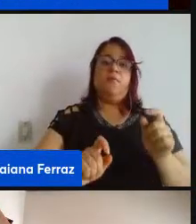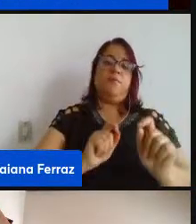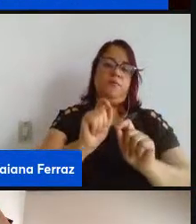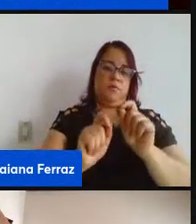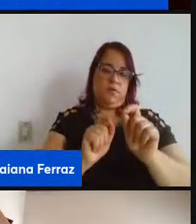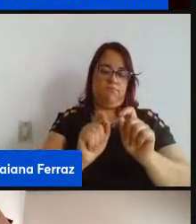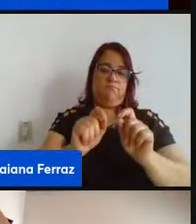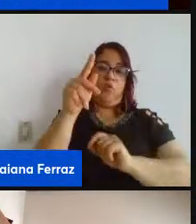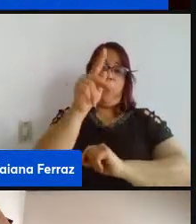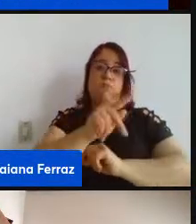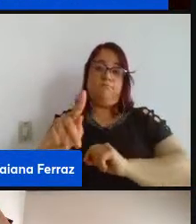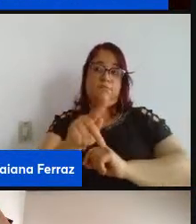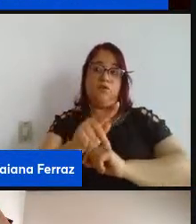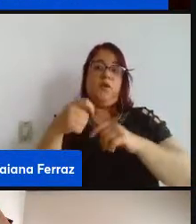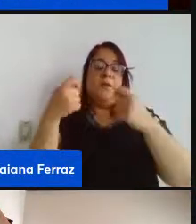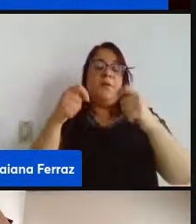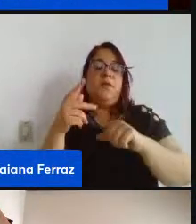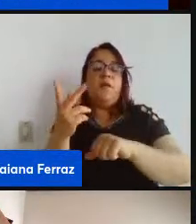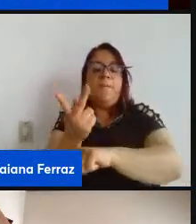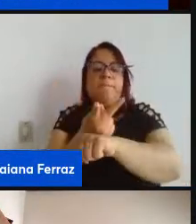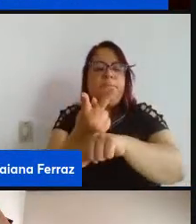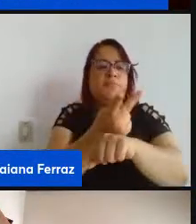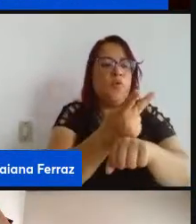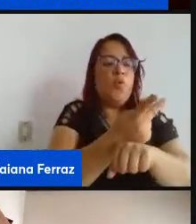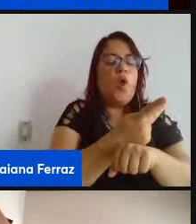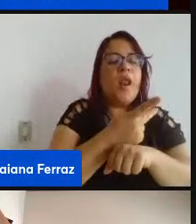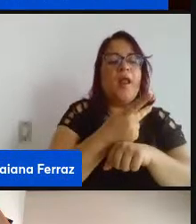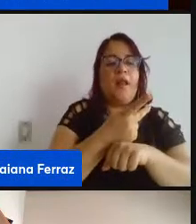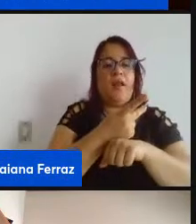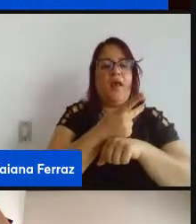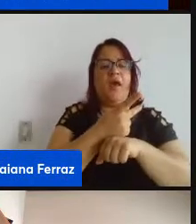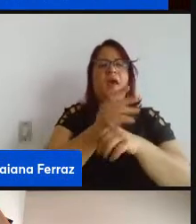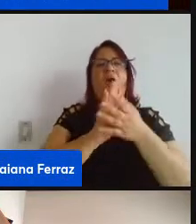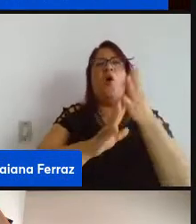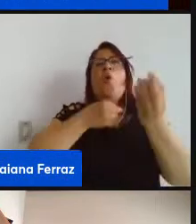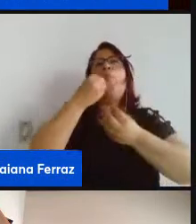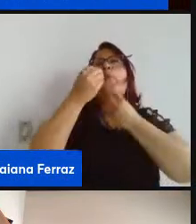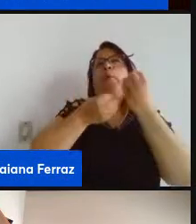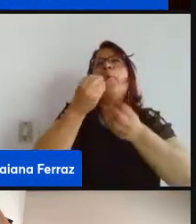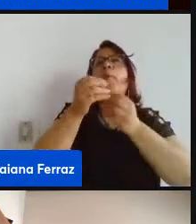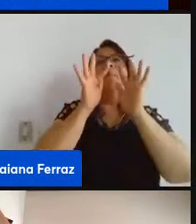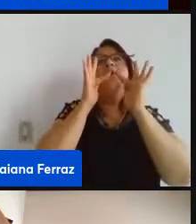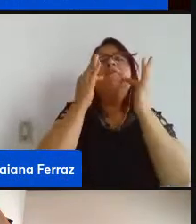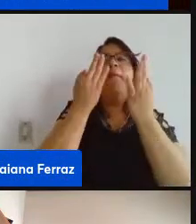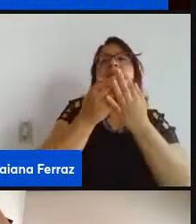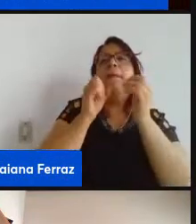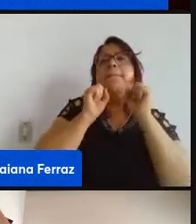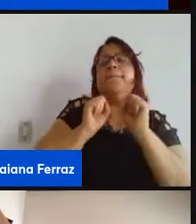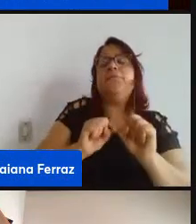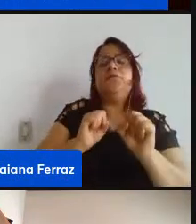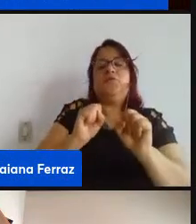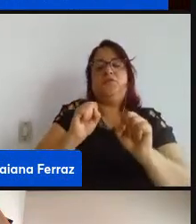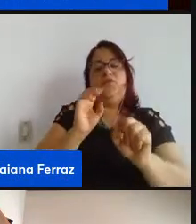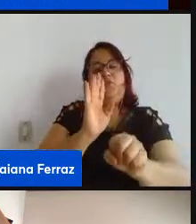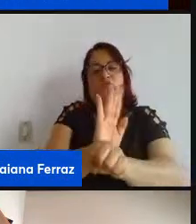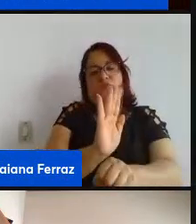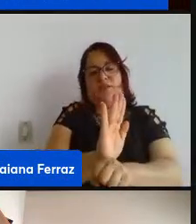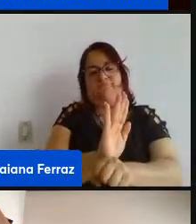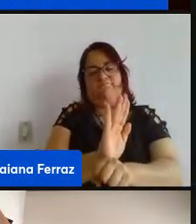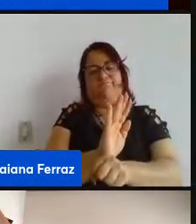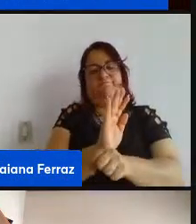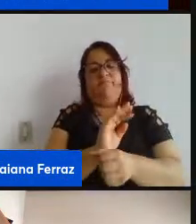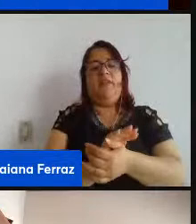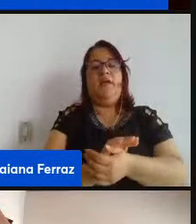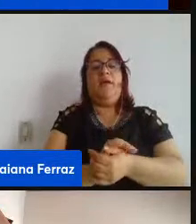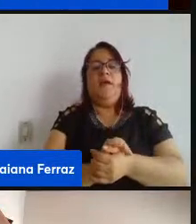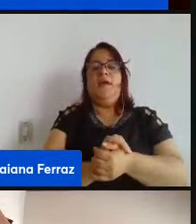professor procurar essas brechas de como poder trabalhar com a família, né, com os pais,